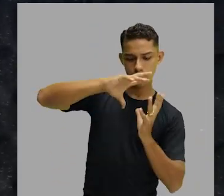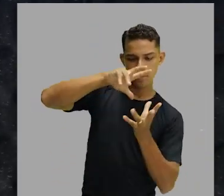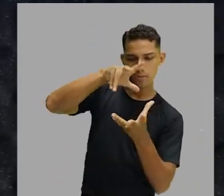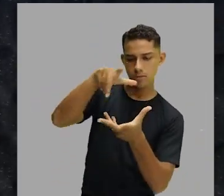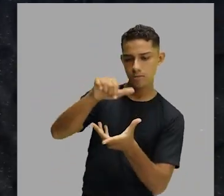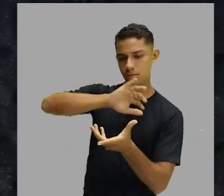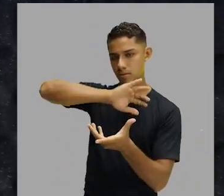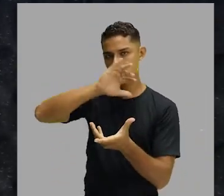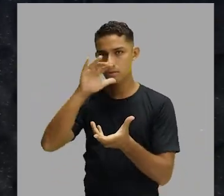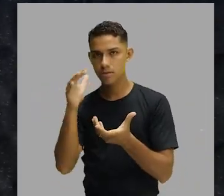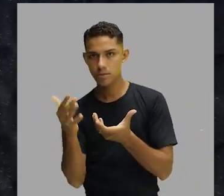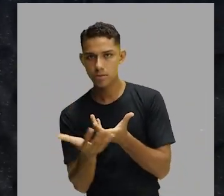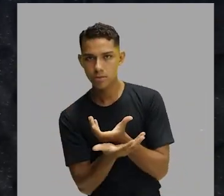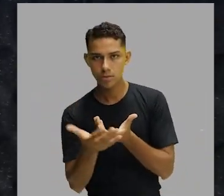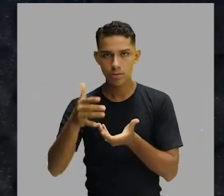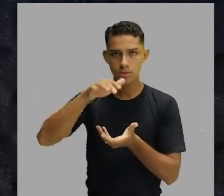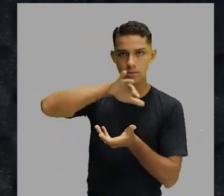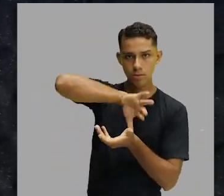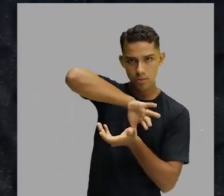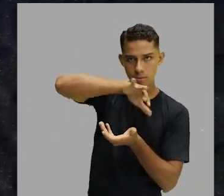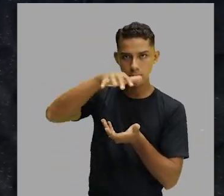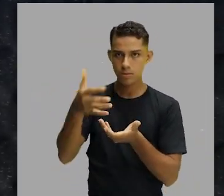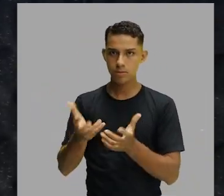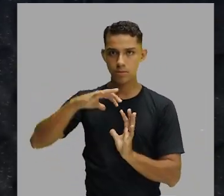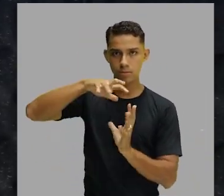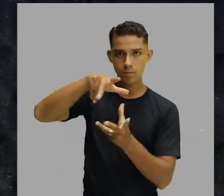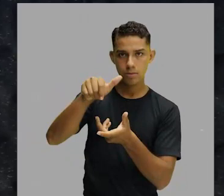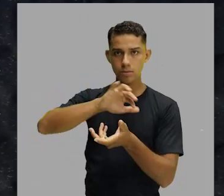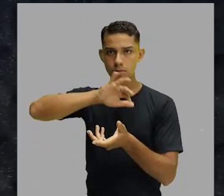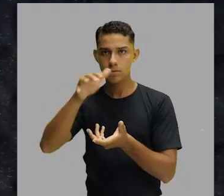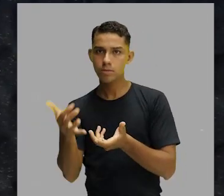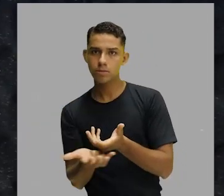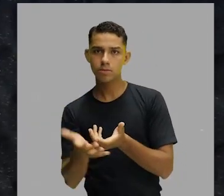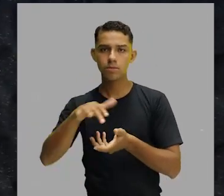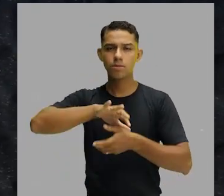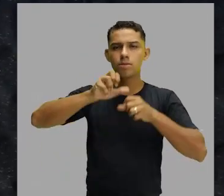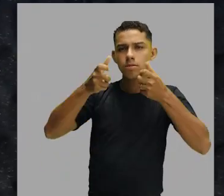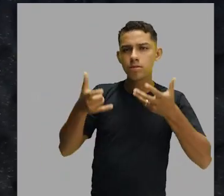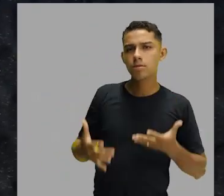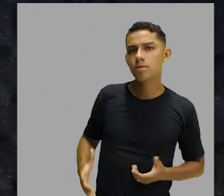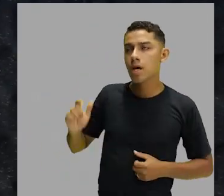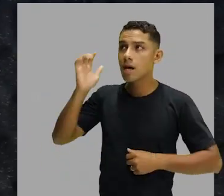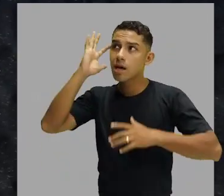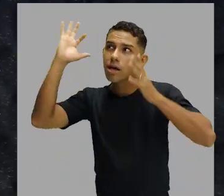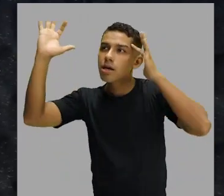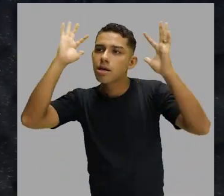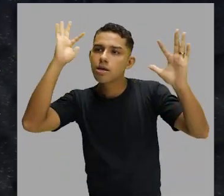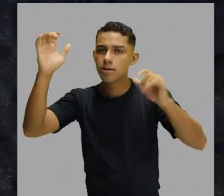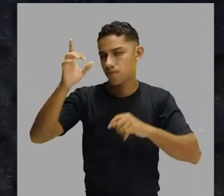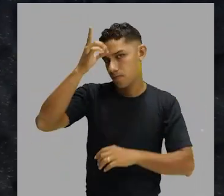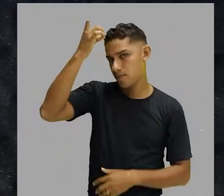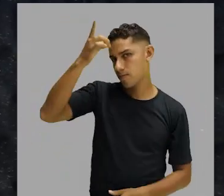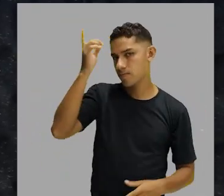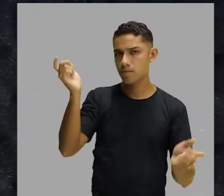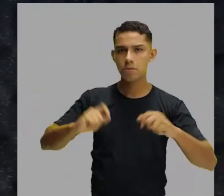mas aí a gente tem a ciência para explicar e refutar ideias que não vão